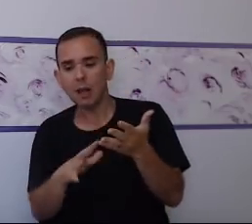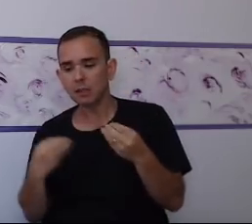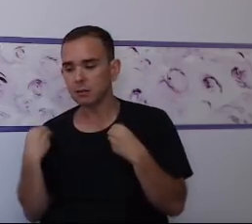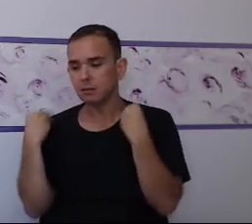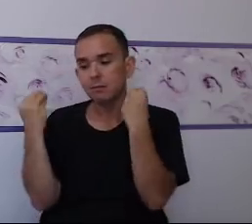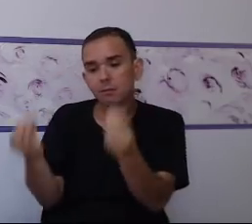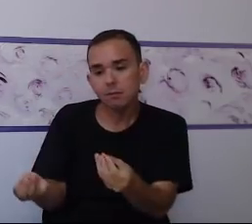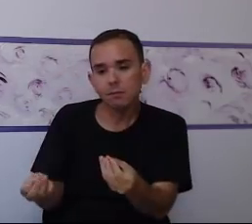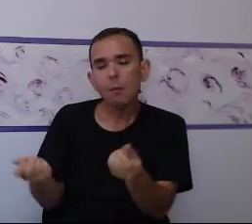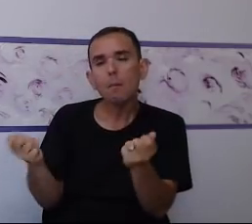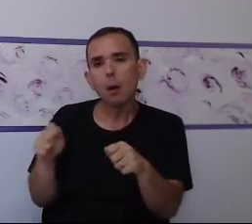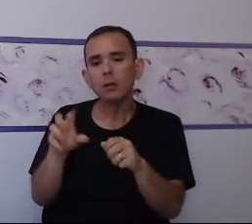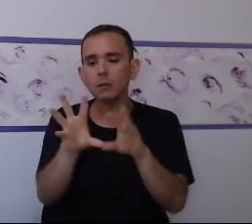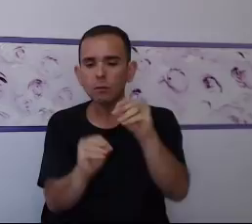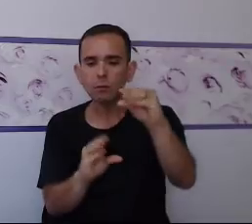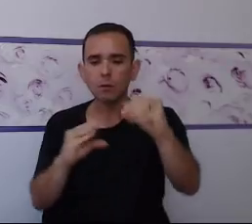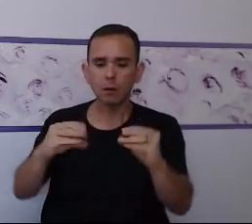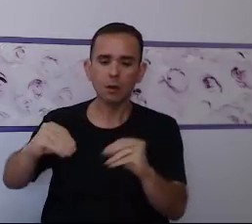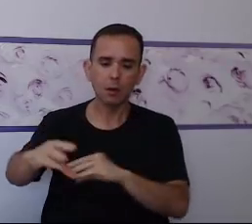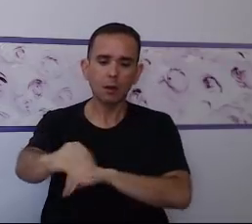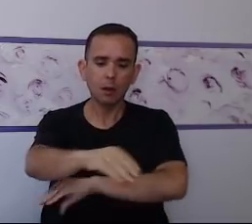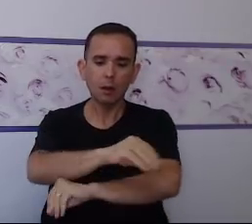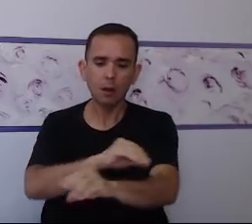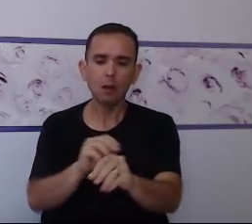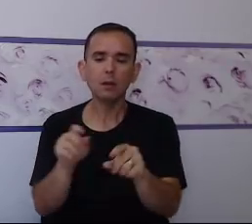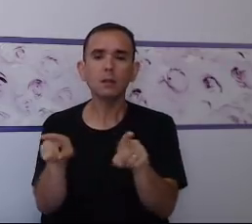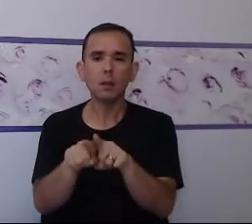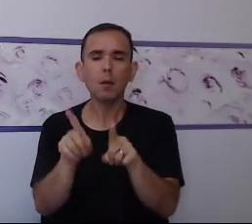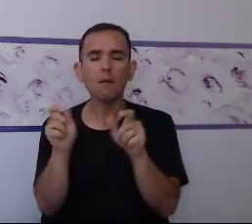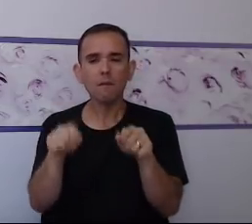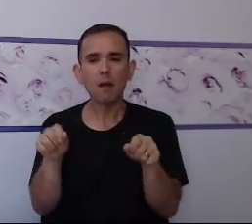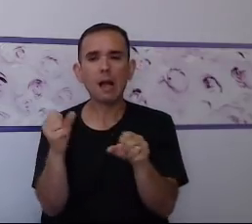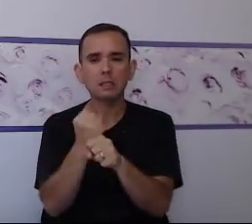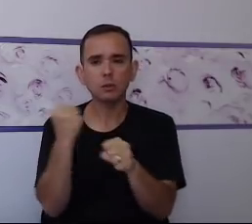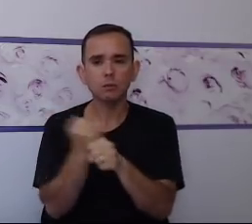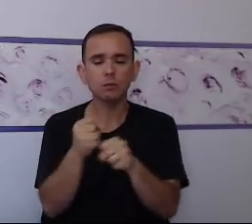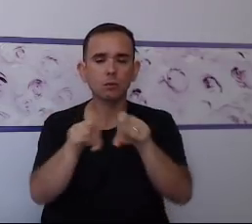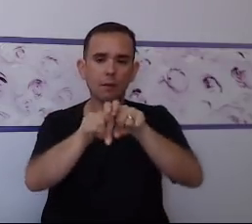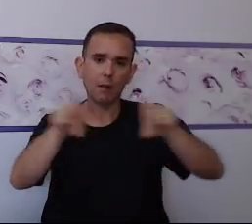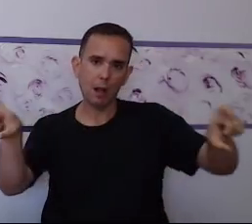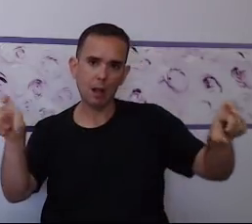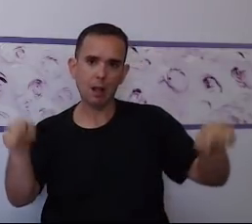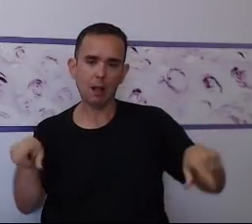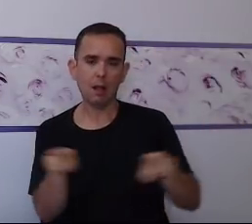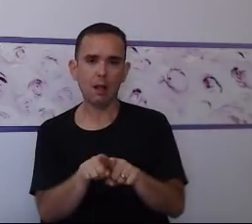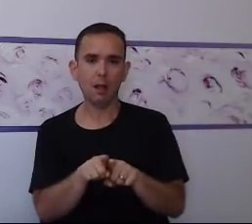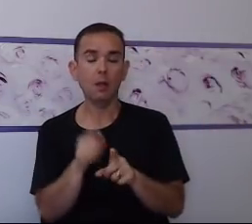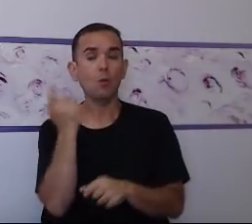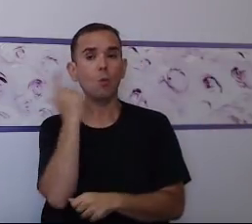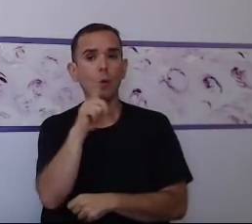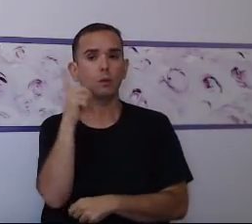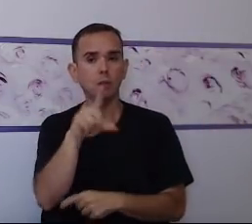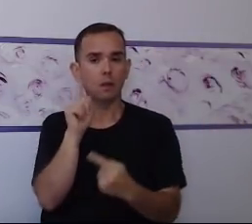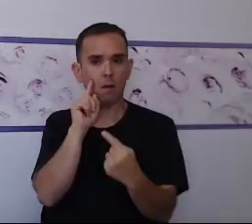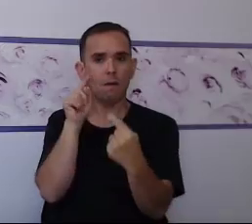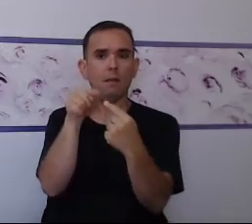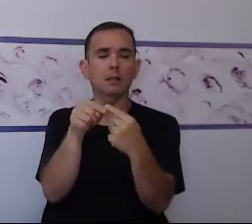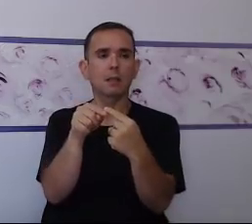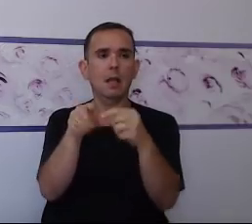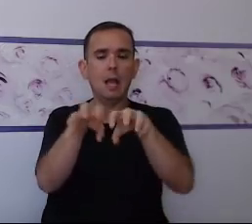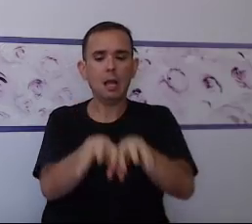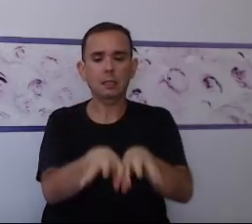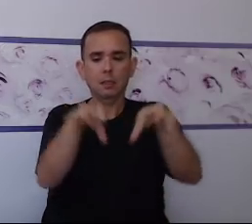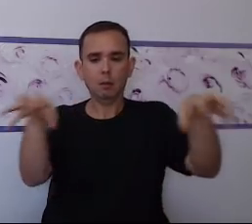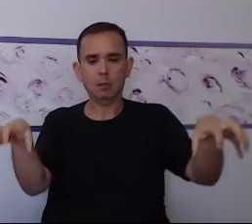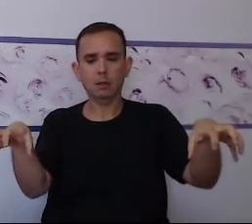possa manipular, mas que mesmo assim faça a construção da frase. Mesmo assim, ele consiga fazer a